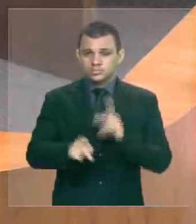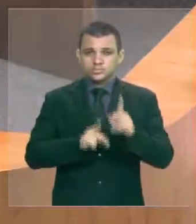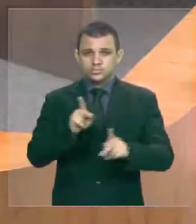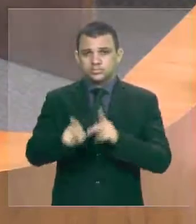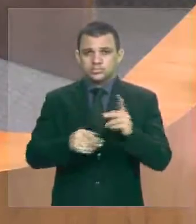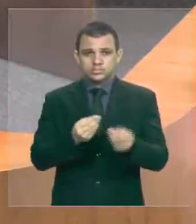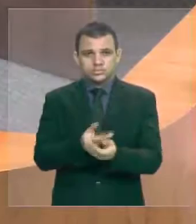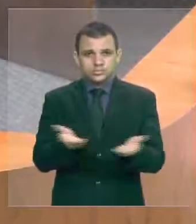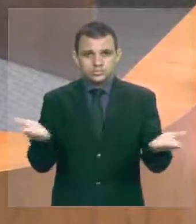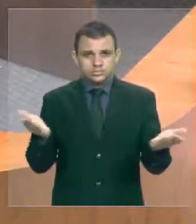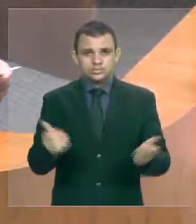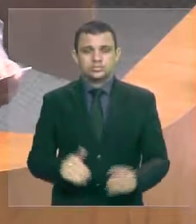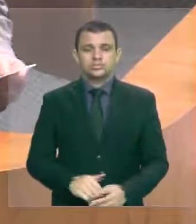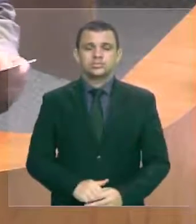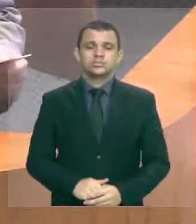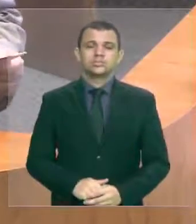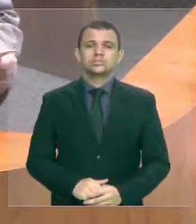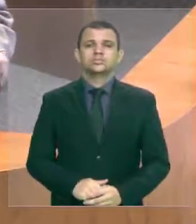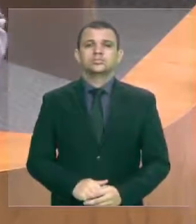população.